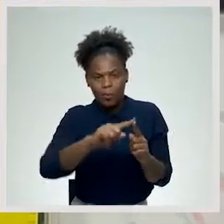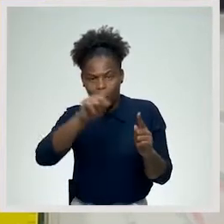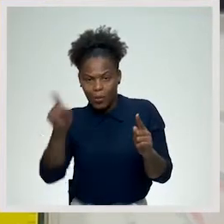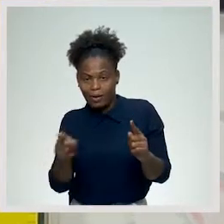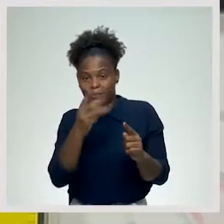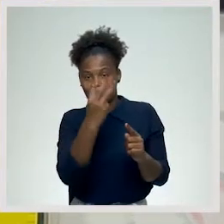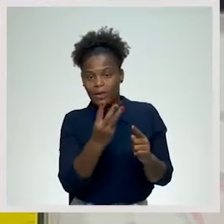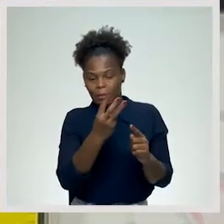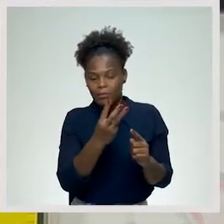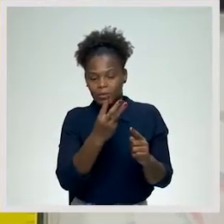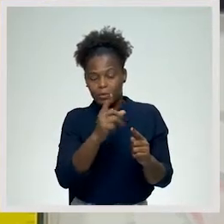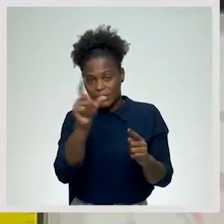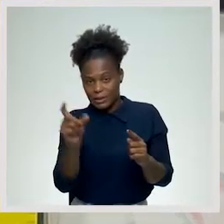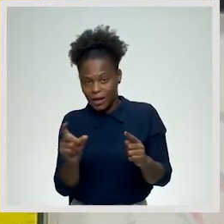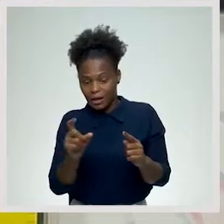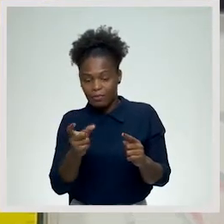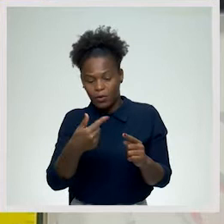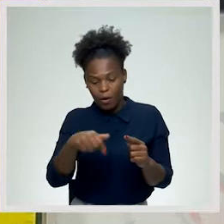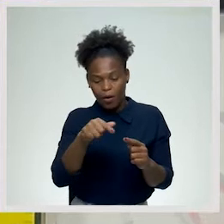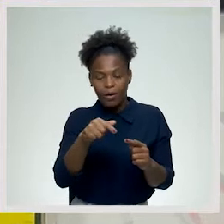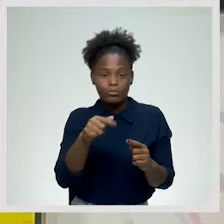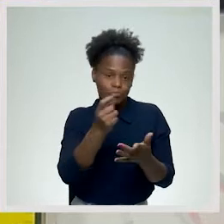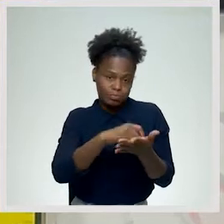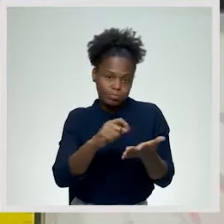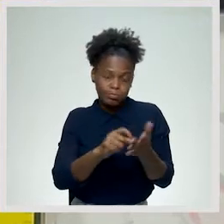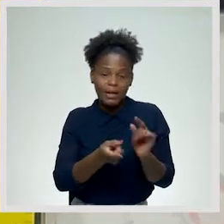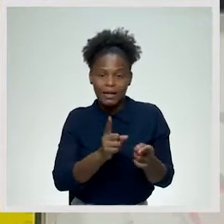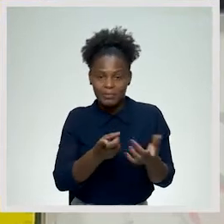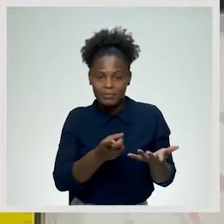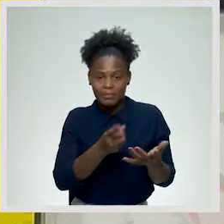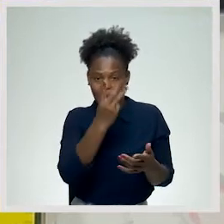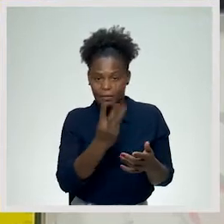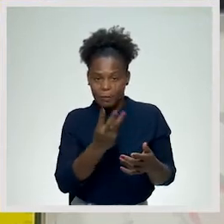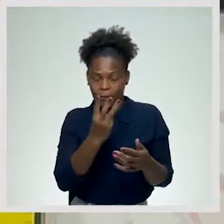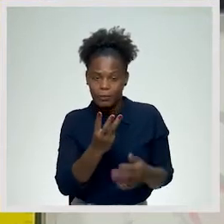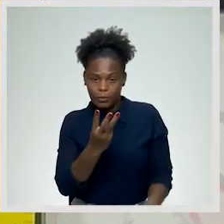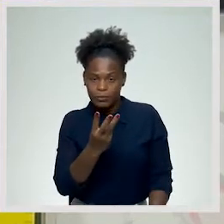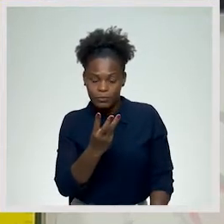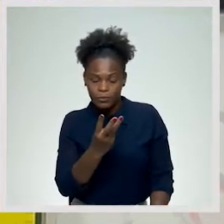WZ, basta que nós coloquemos que